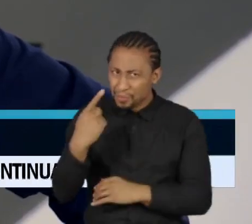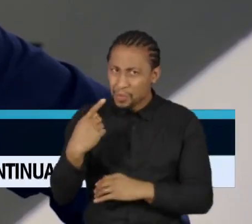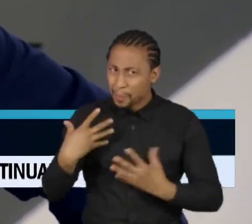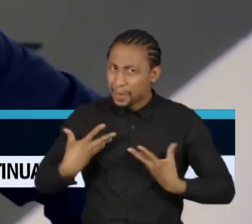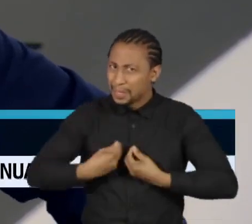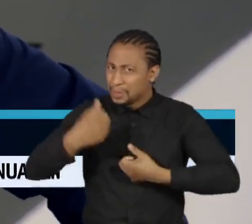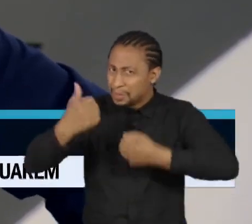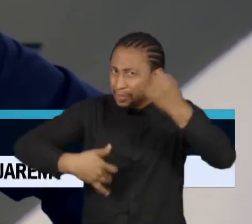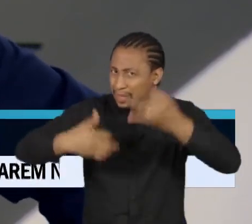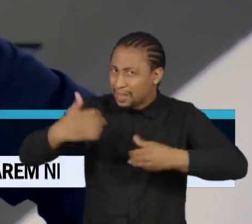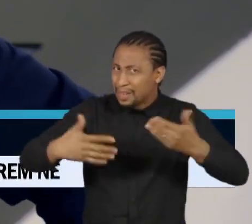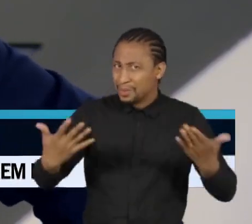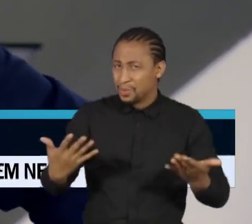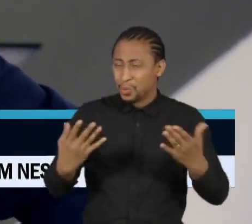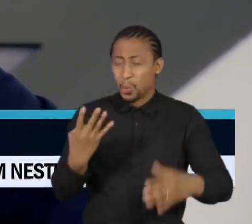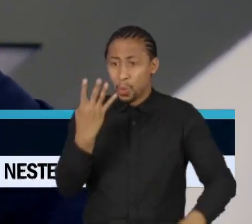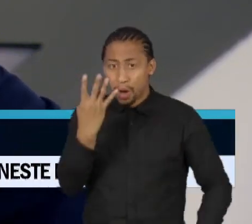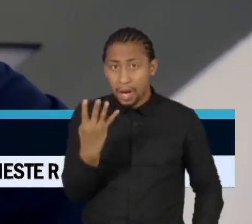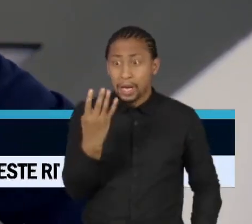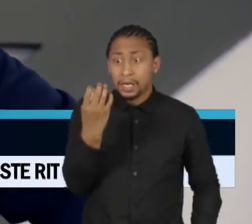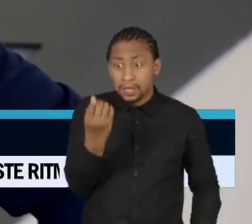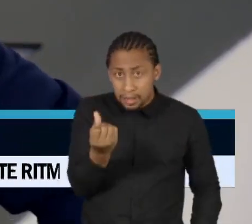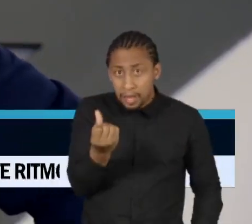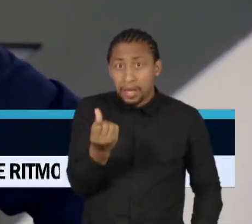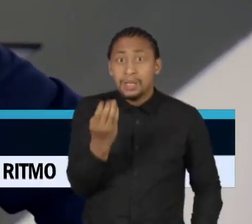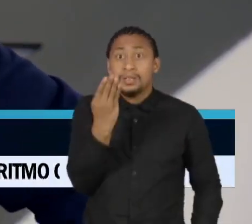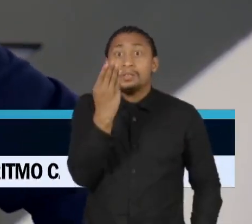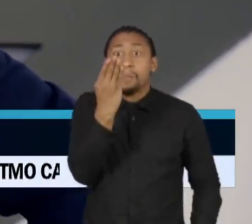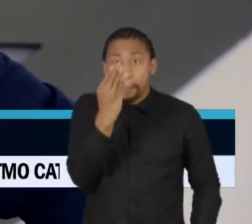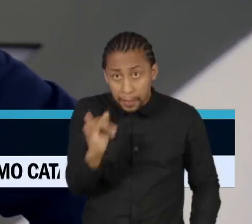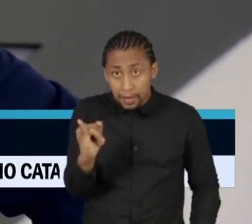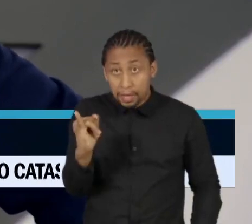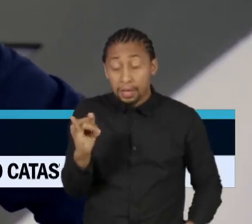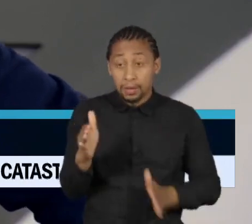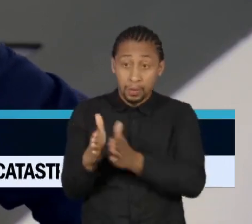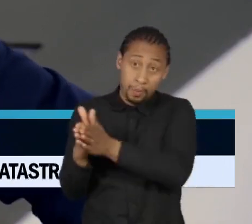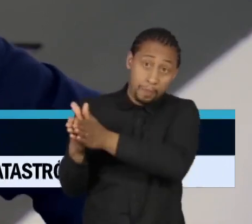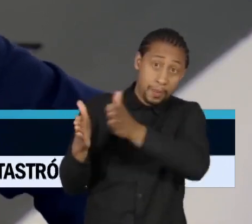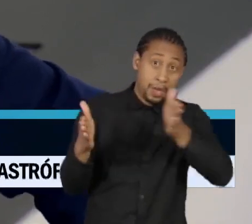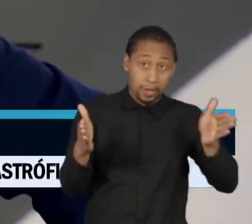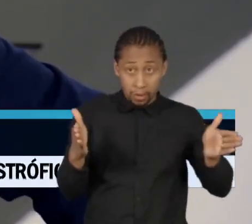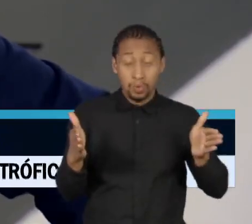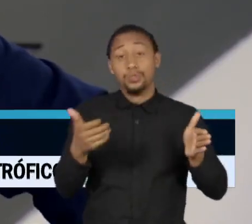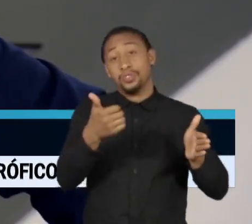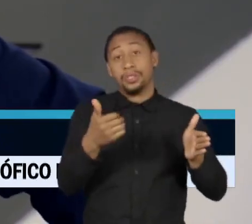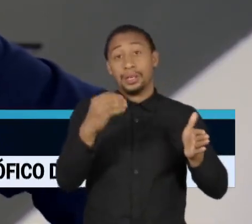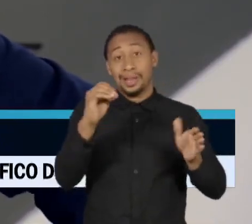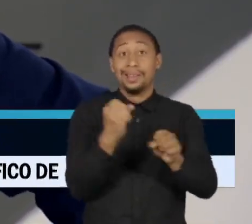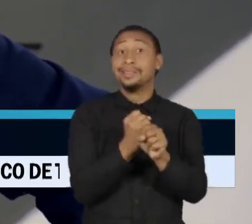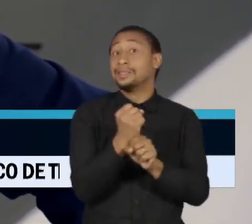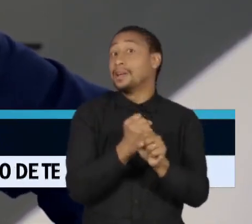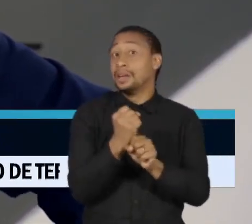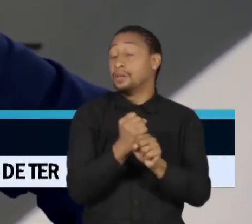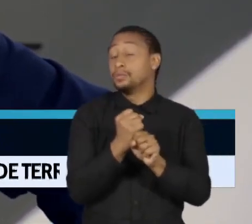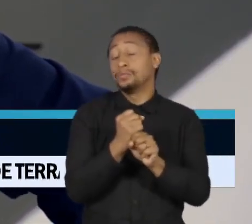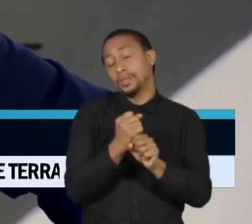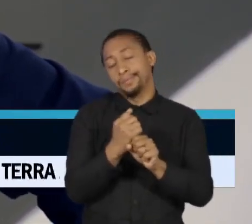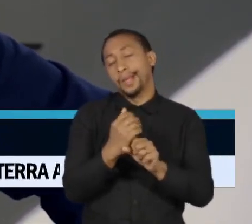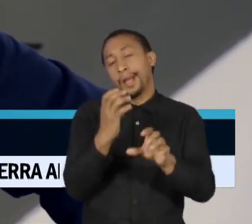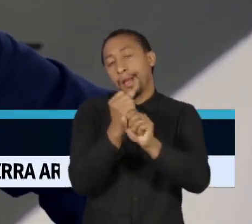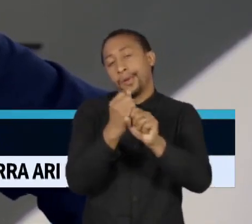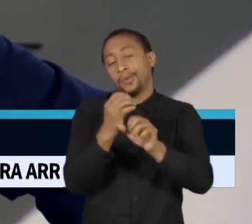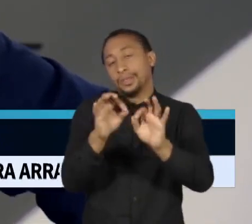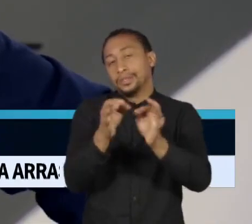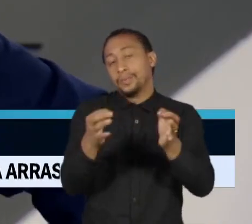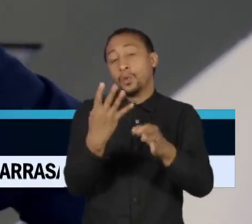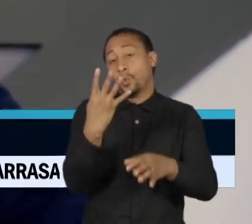são 46 bi em 10 anos, a conta é simples, 4,6 por ano. É uma grana.